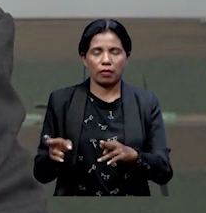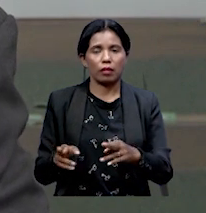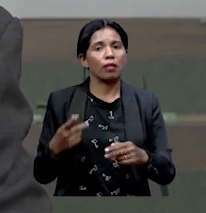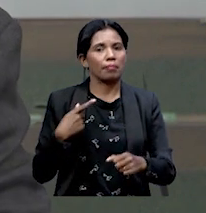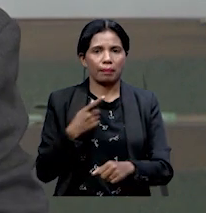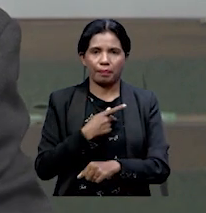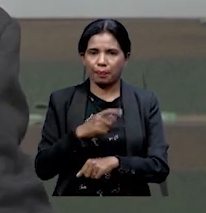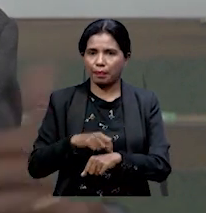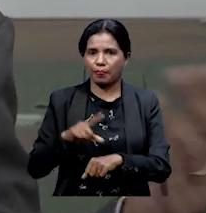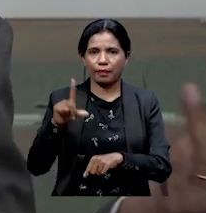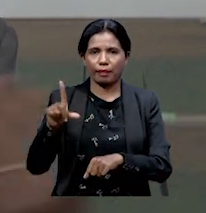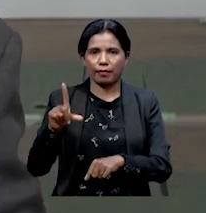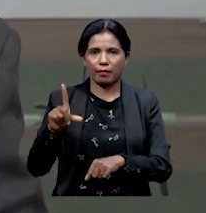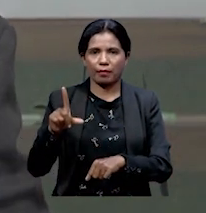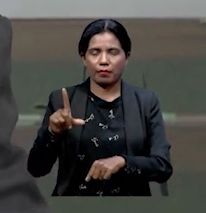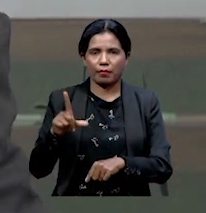Parlamento